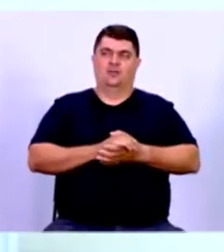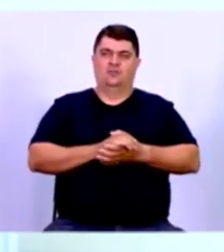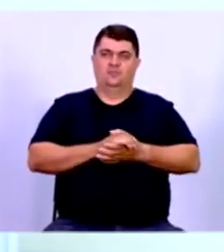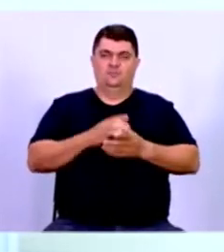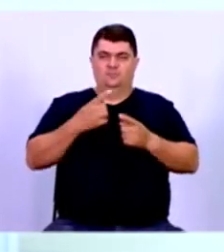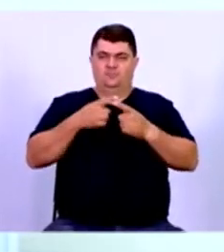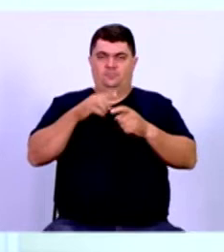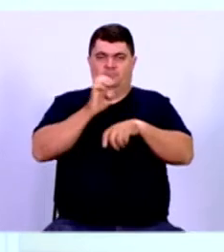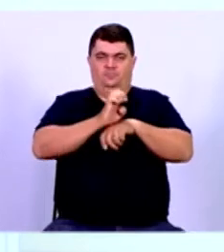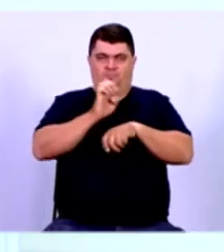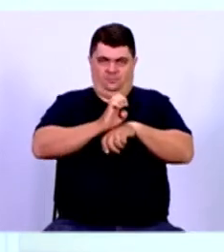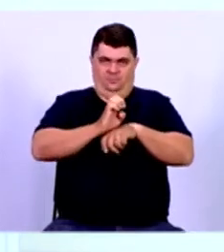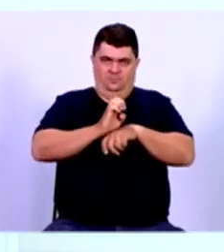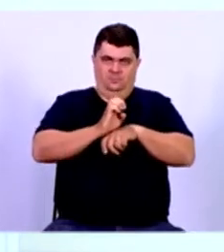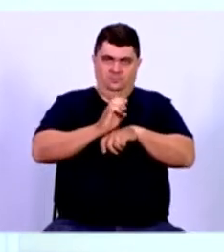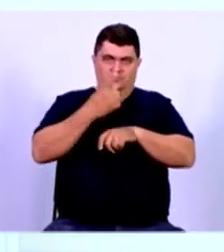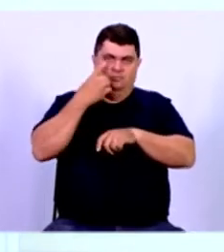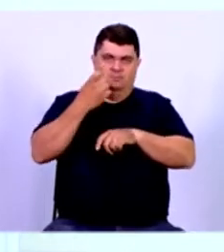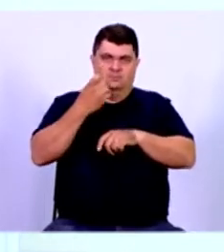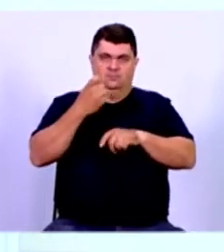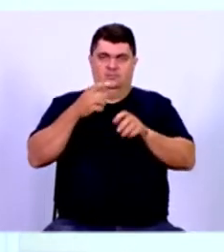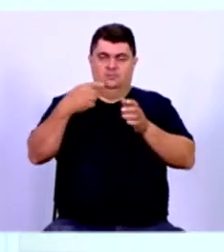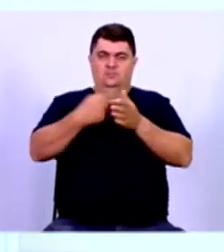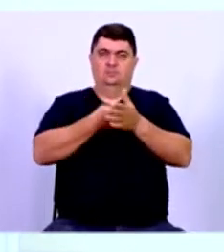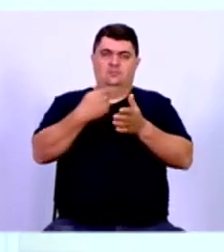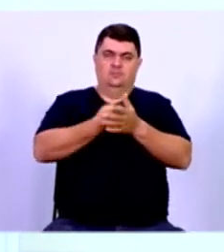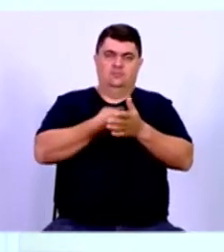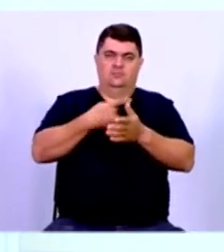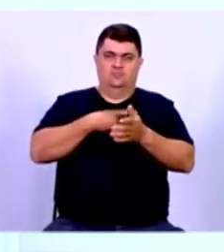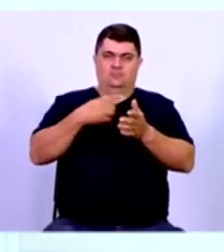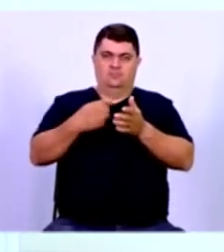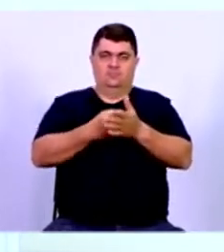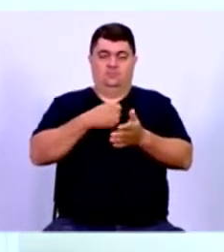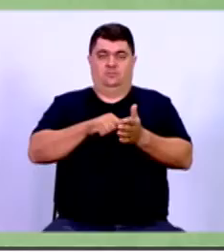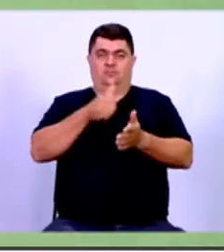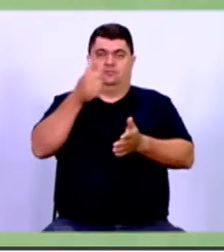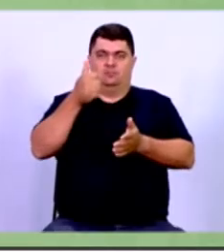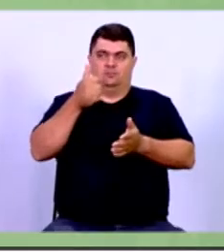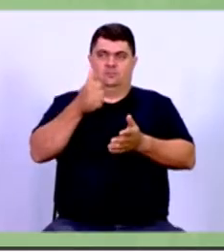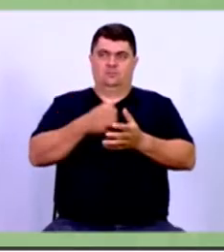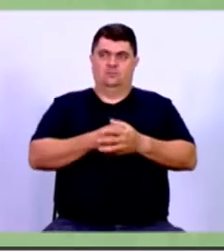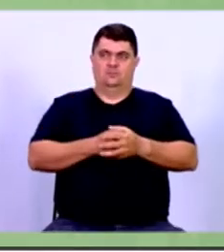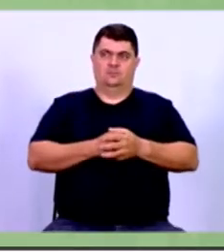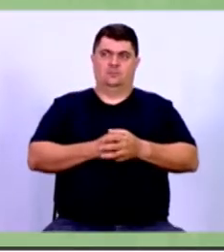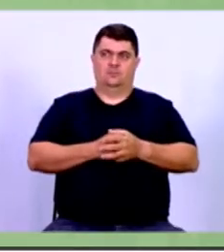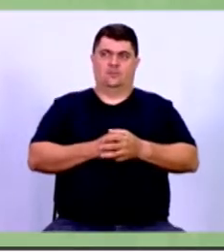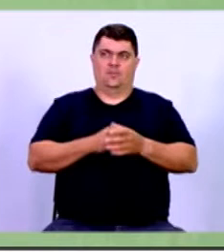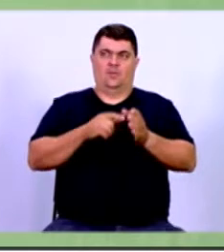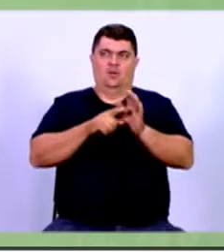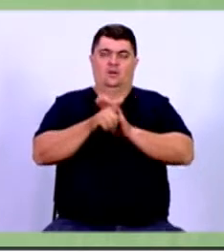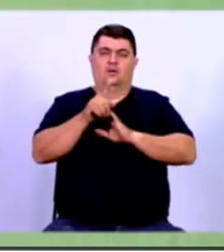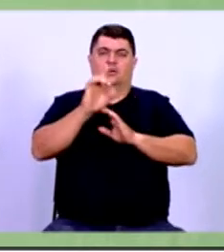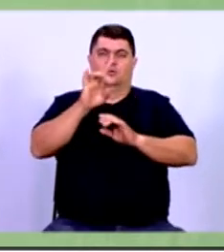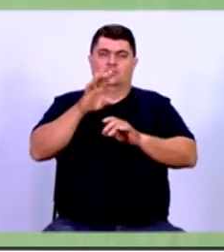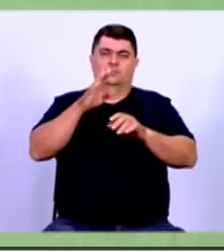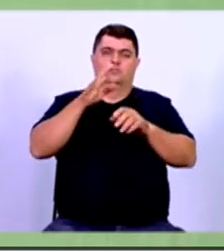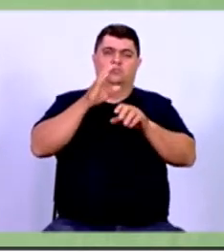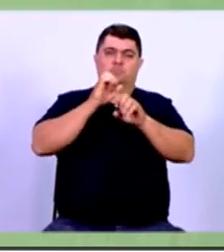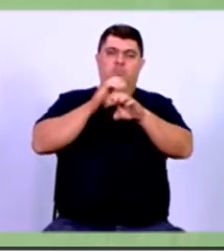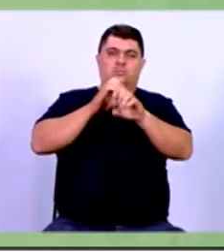estágio é um tema muito interessante. Mas vamos às perguntas. Primeira pergunta. O estágio é ato educativo